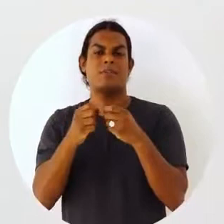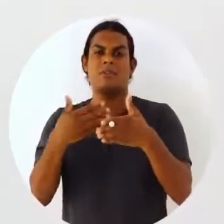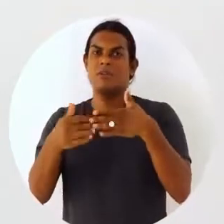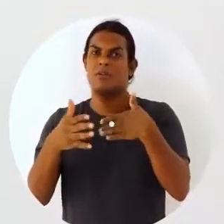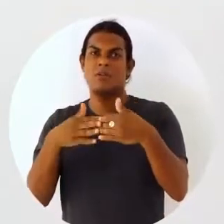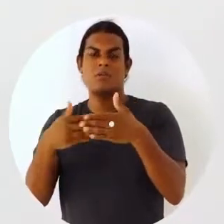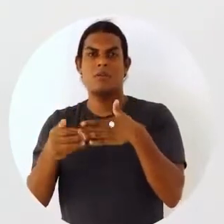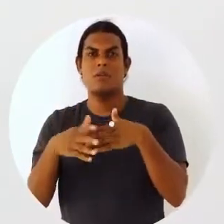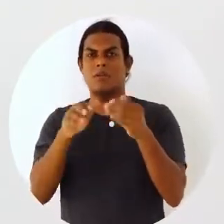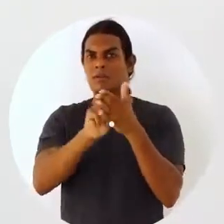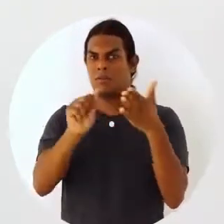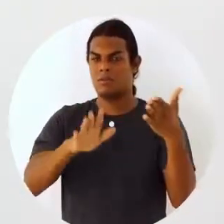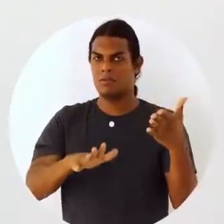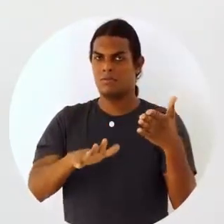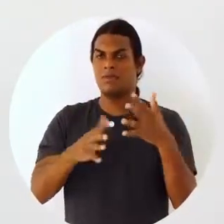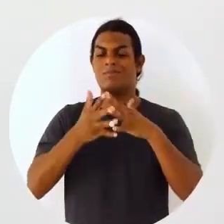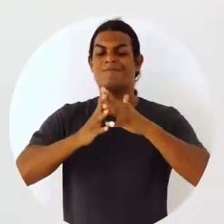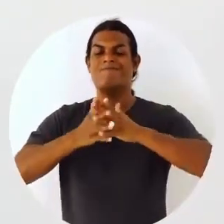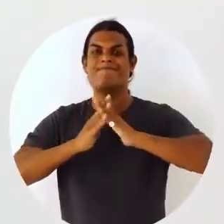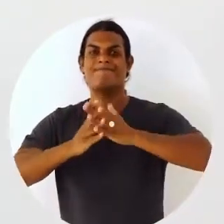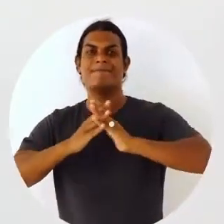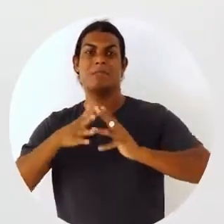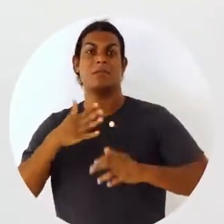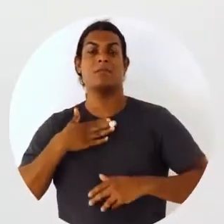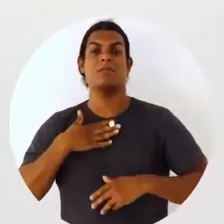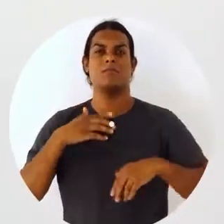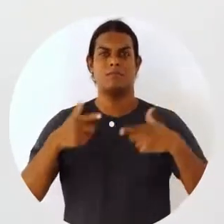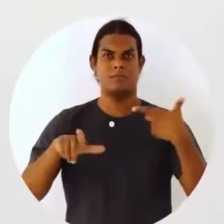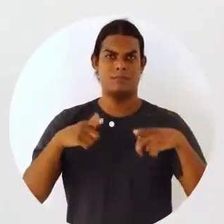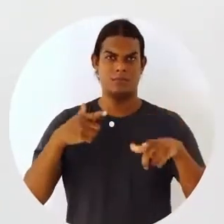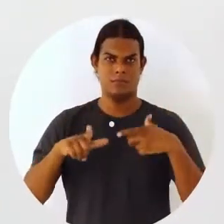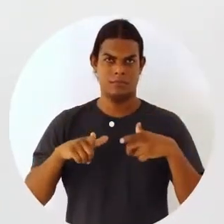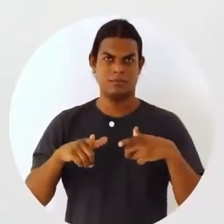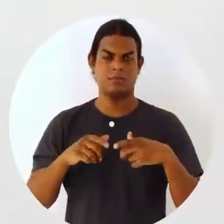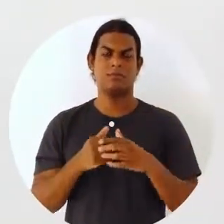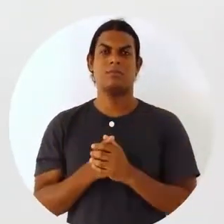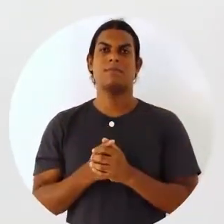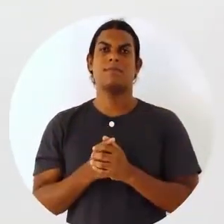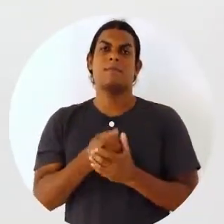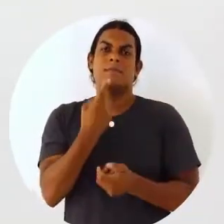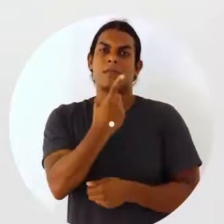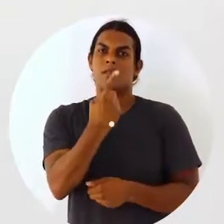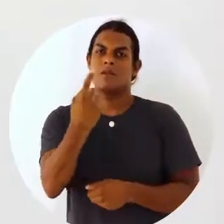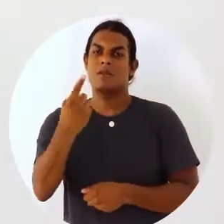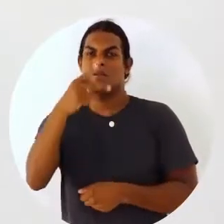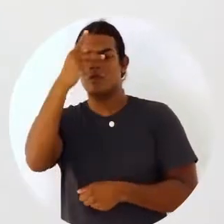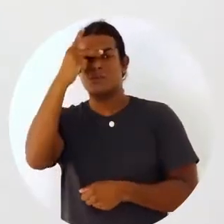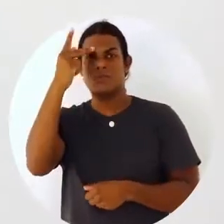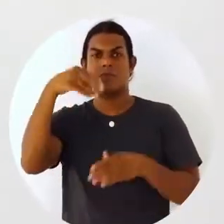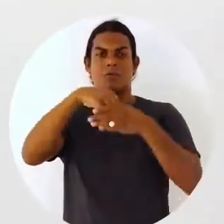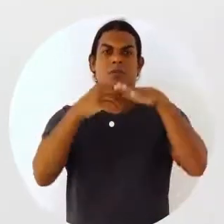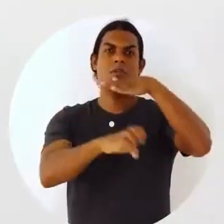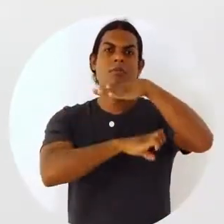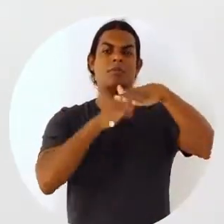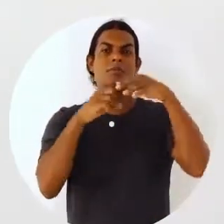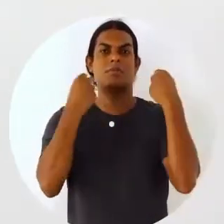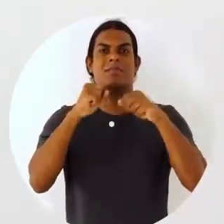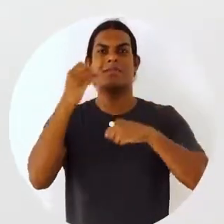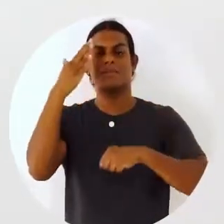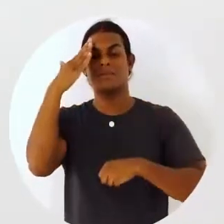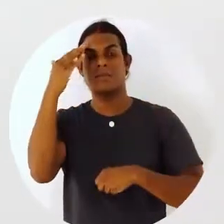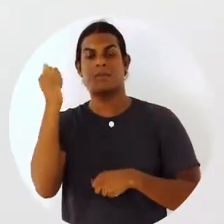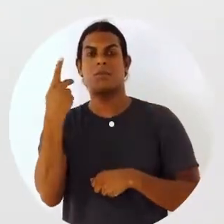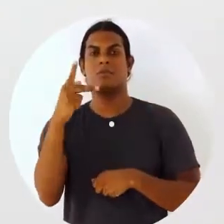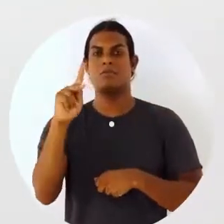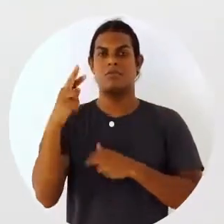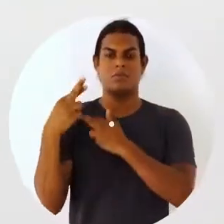o meu processo de trabalho. Identificar claramente quais são os direitos e deveres de cada indivíduo. Então, eu tenho